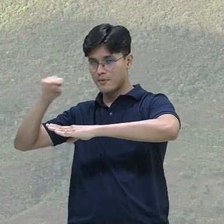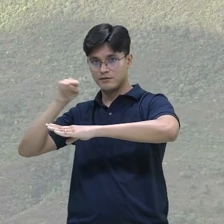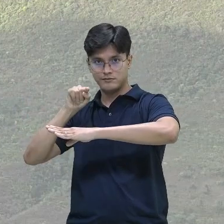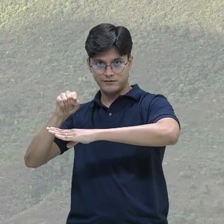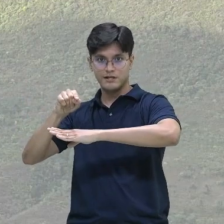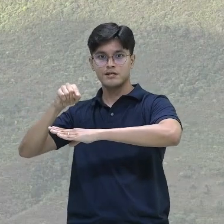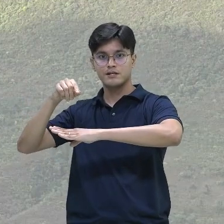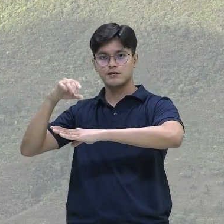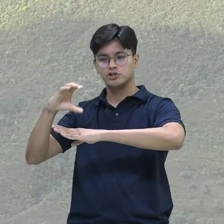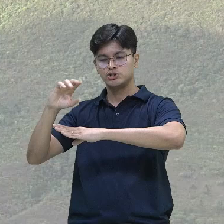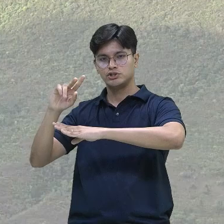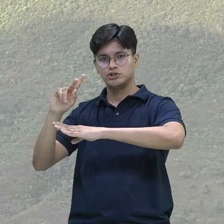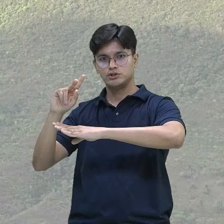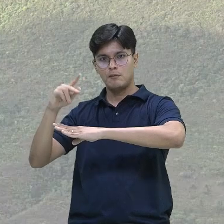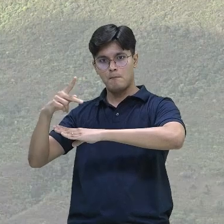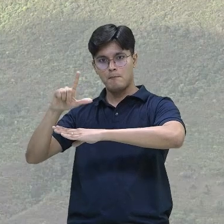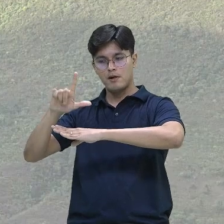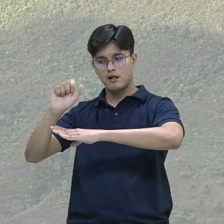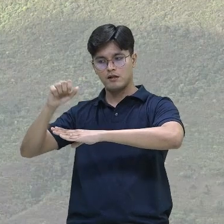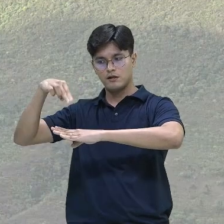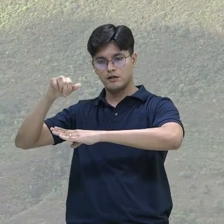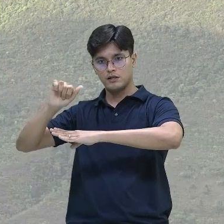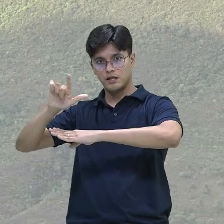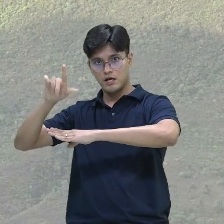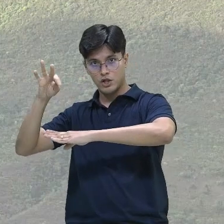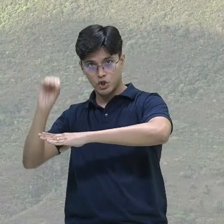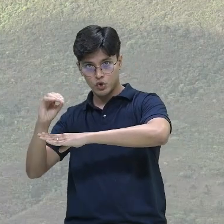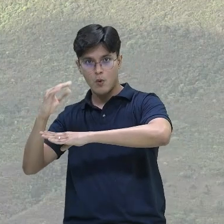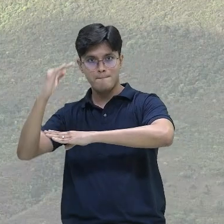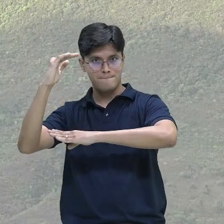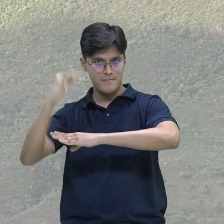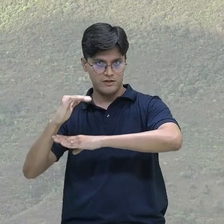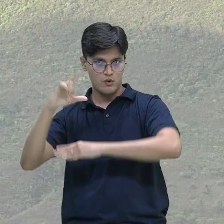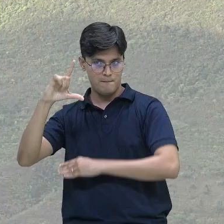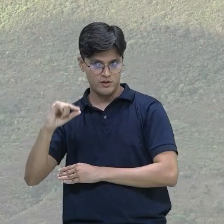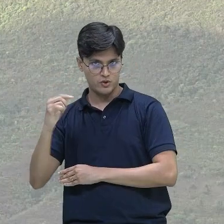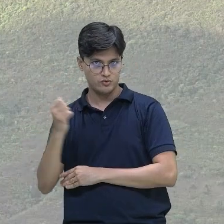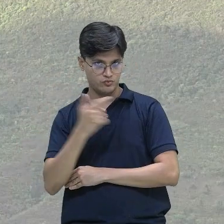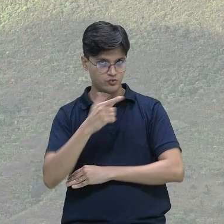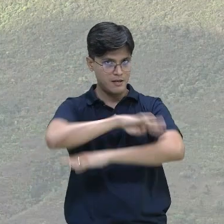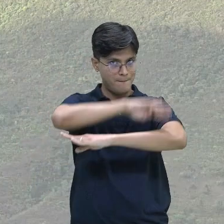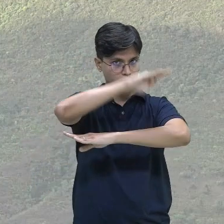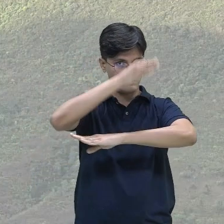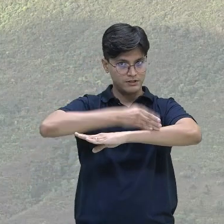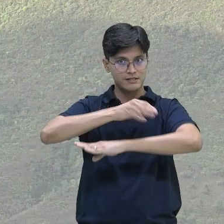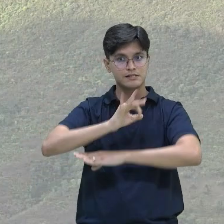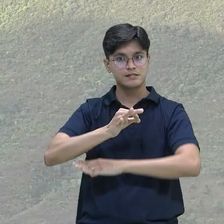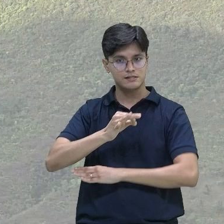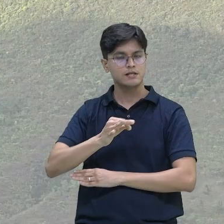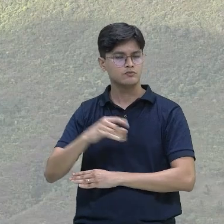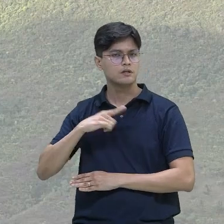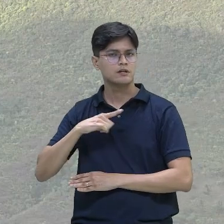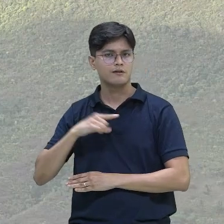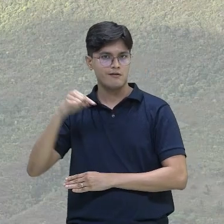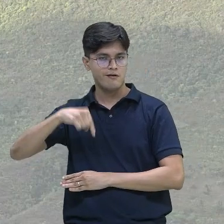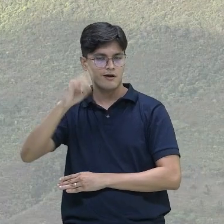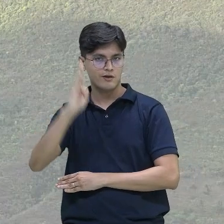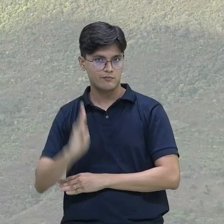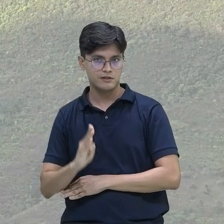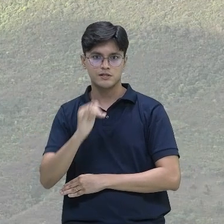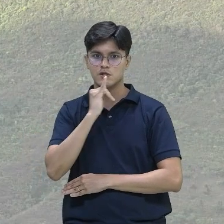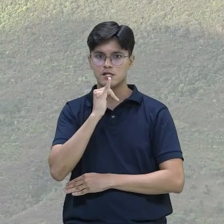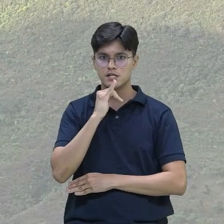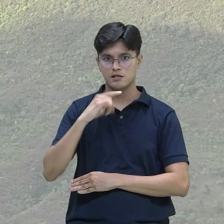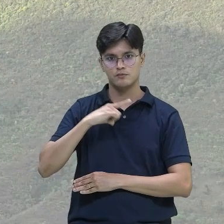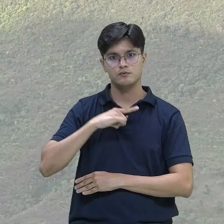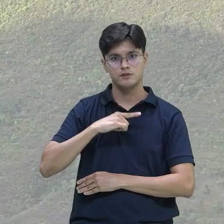né, que é considerado plano, com relação às irregularidades, né, dessa forma de relevo. Aí nós temos o Planalto Atlântico do